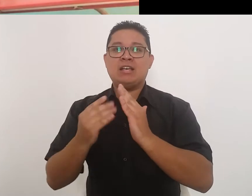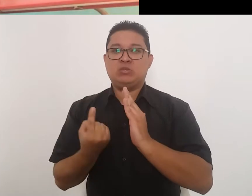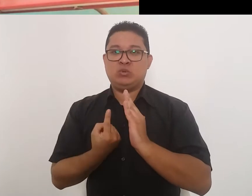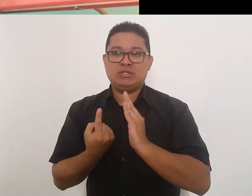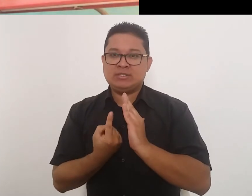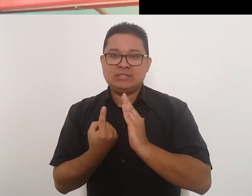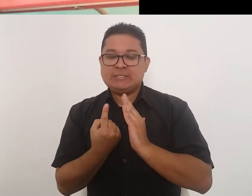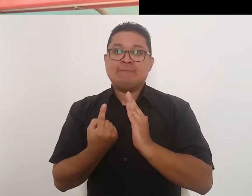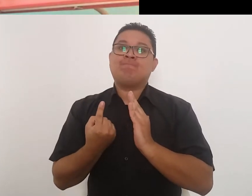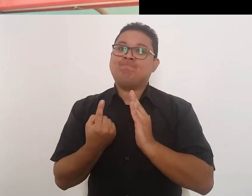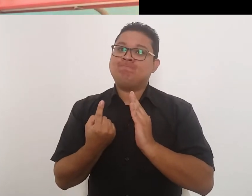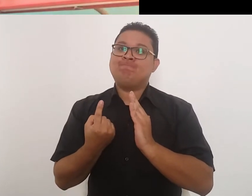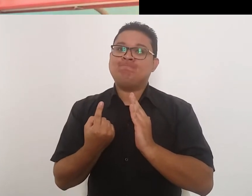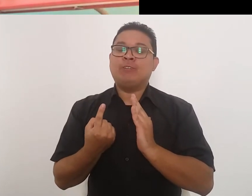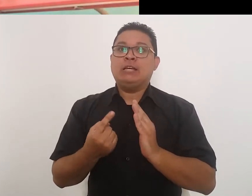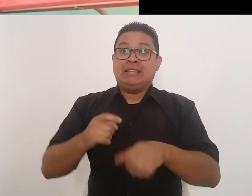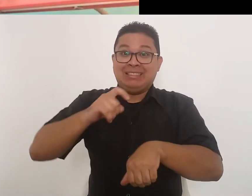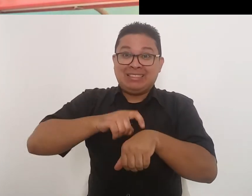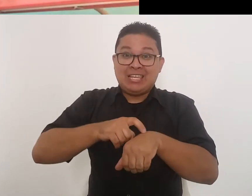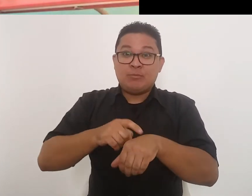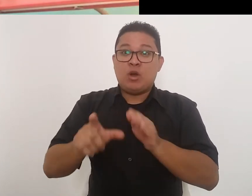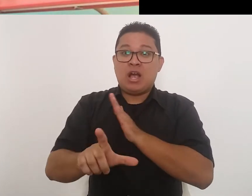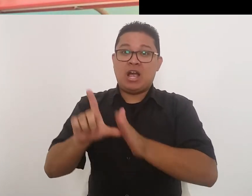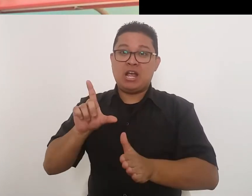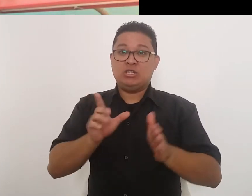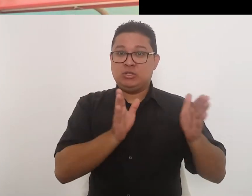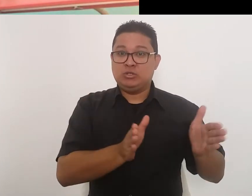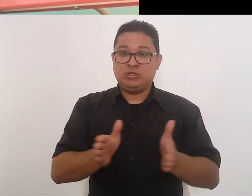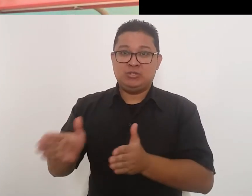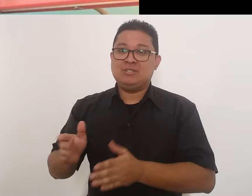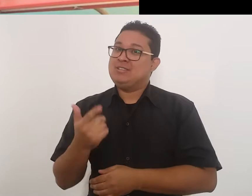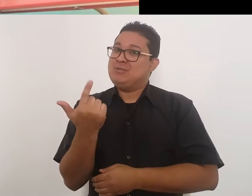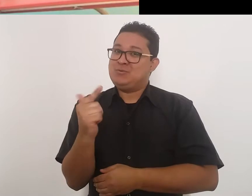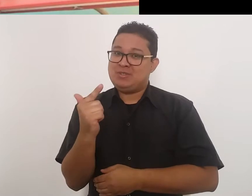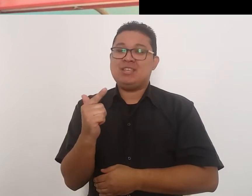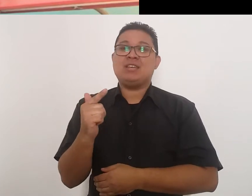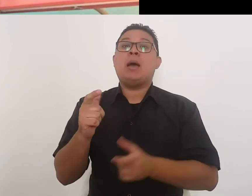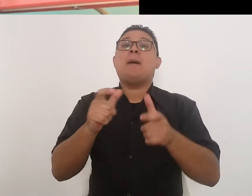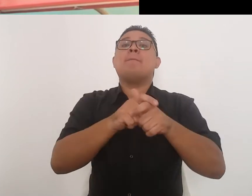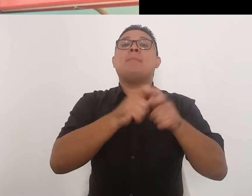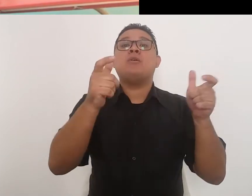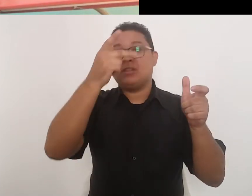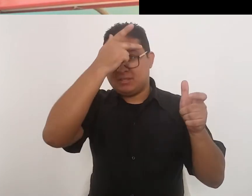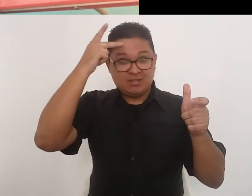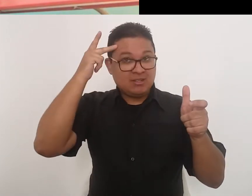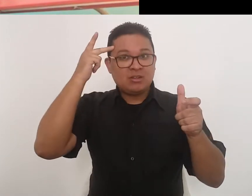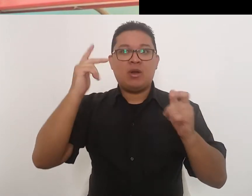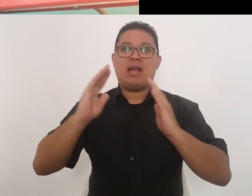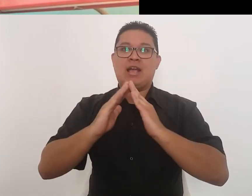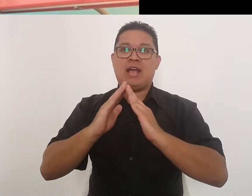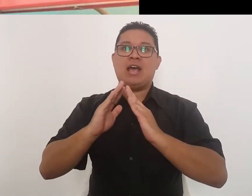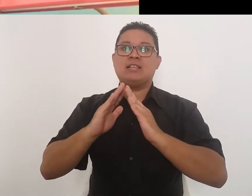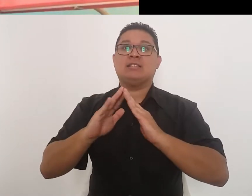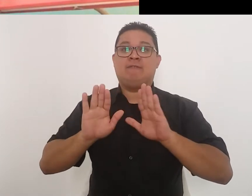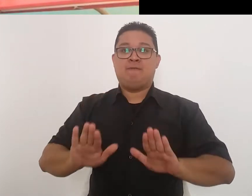Nesse momento de emergência, boa parte das pessoas não podendo sair de casa